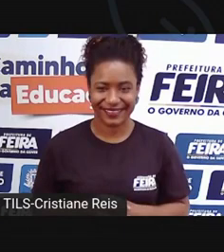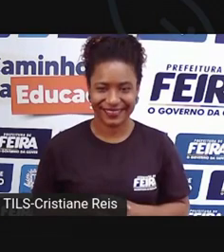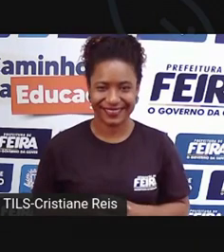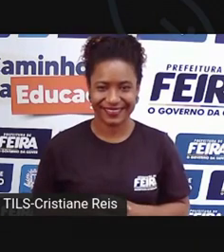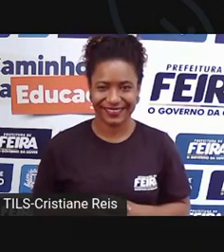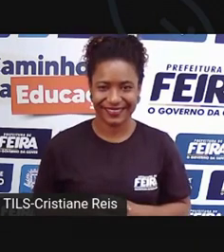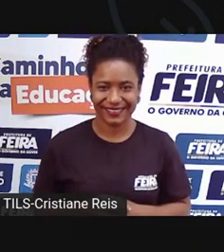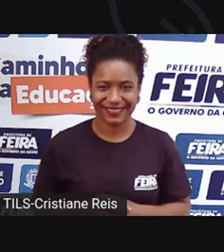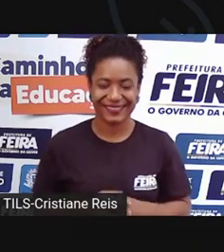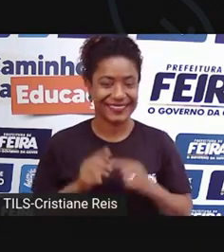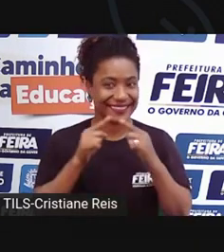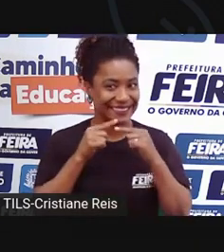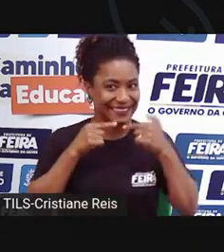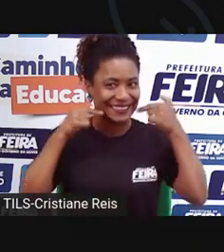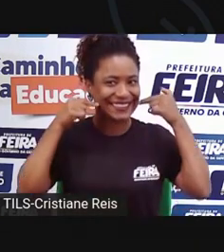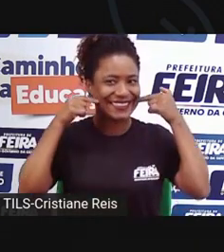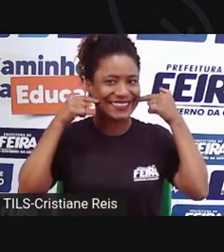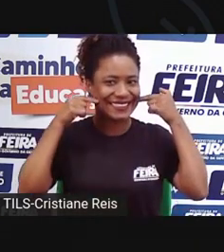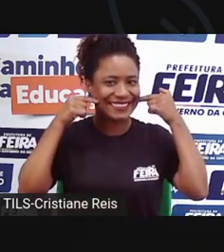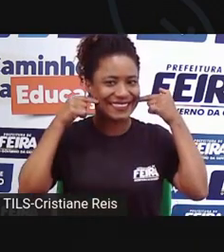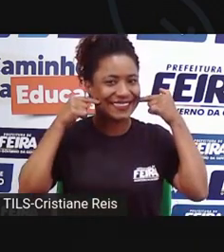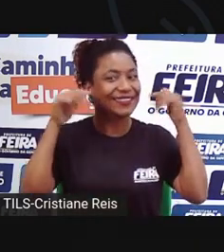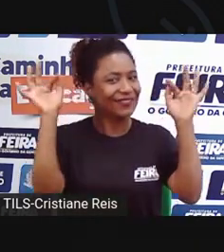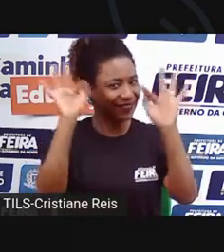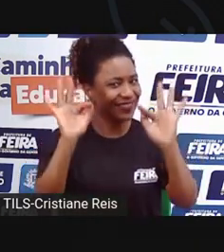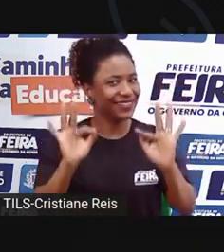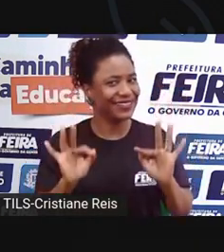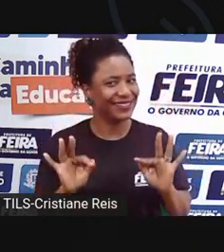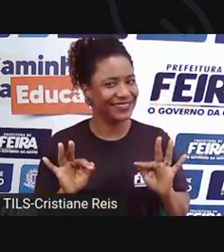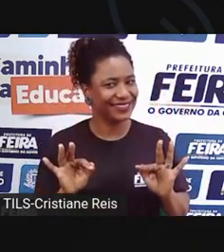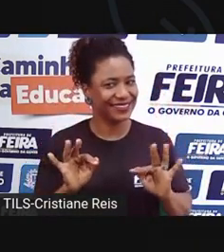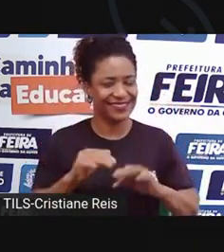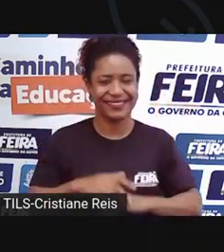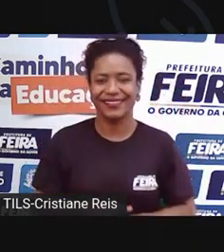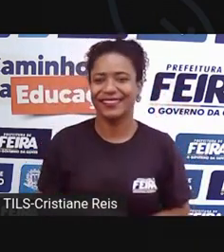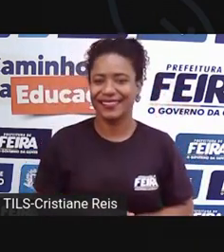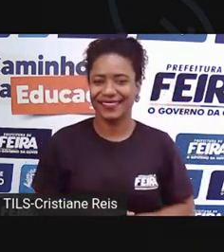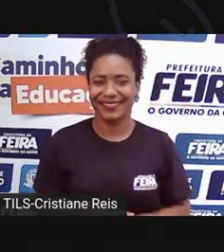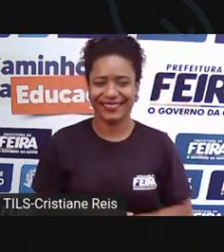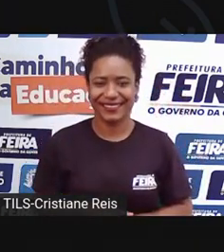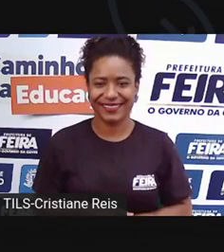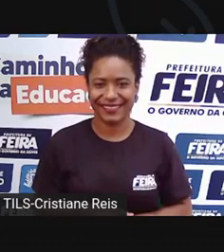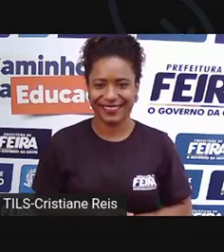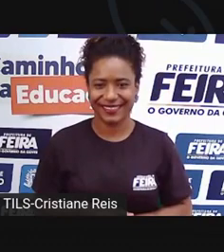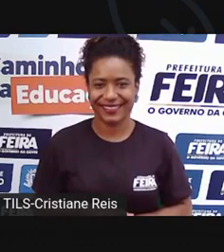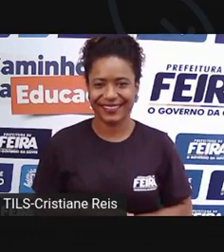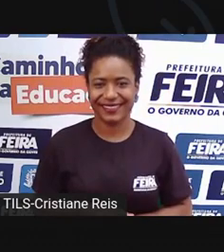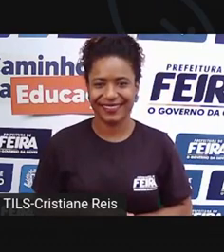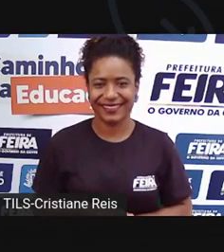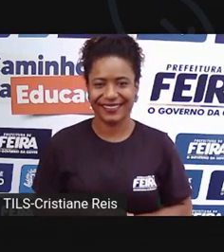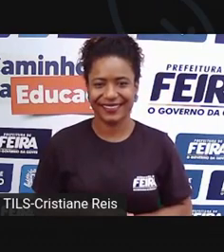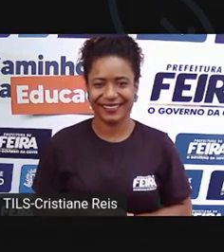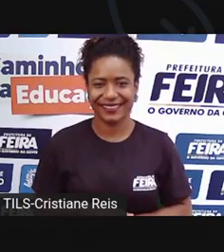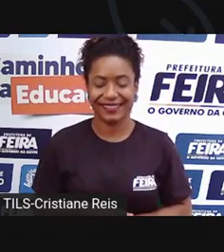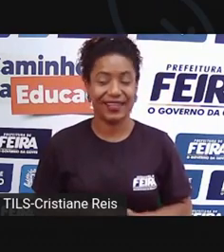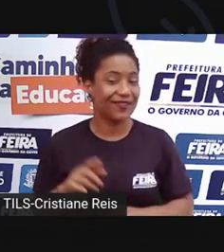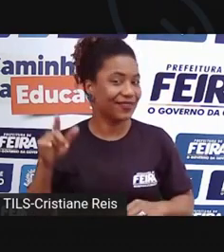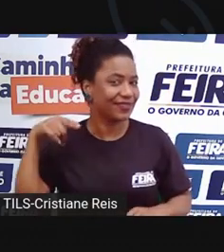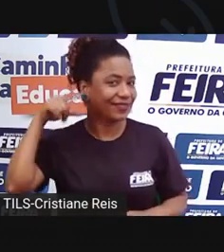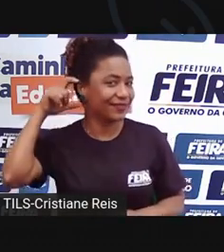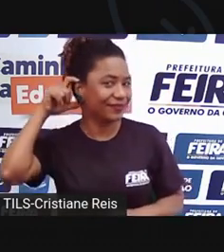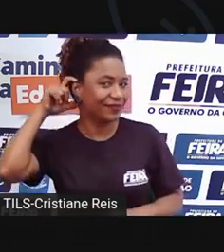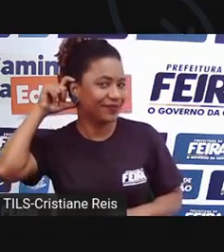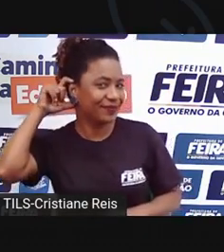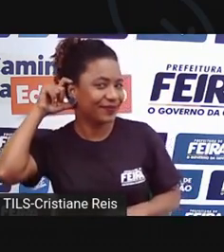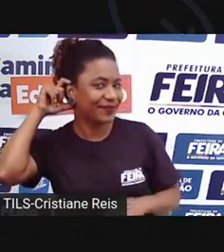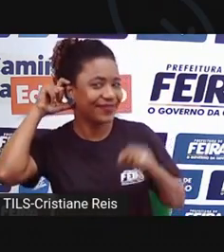Fazer boca de feliz, tá, meninada? Here, vou fazer, meninada, as